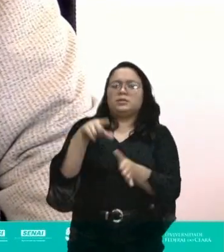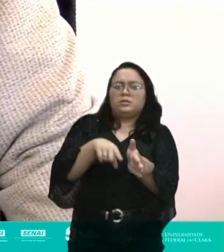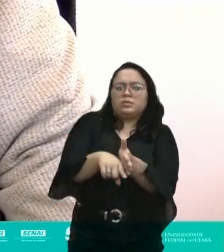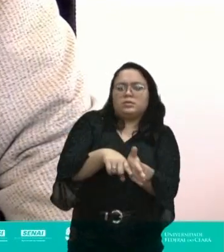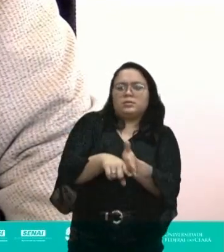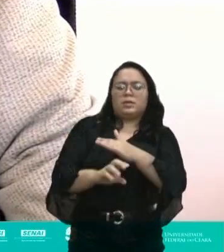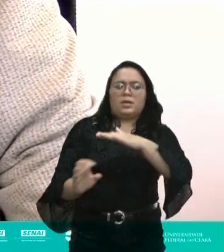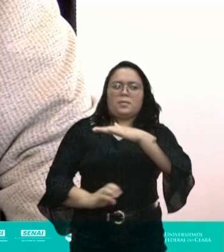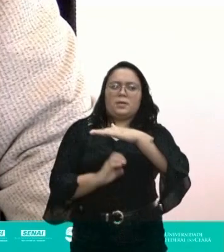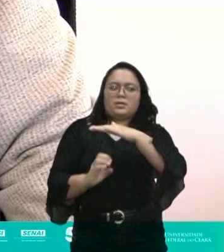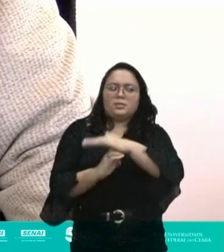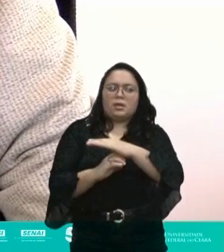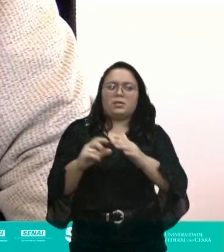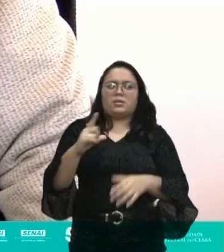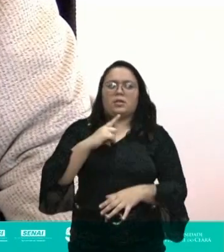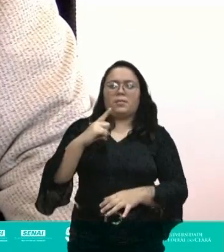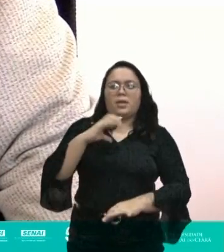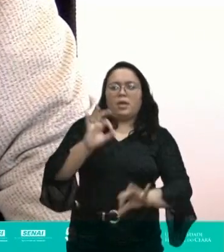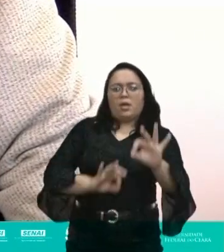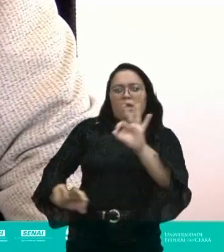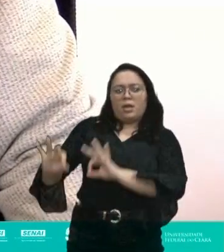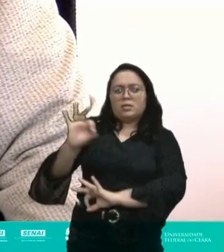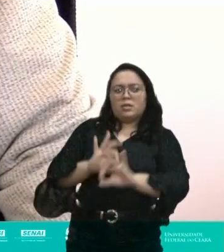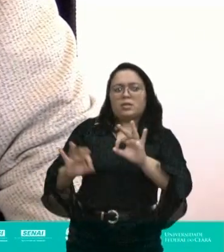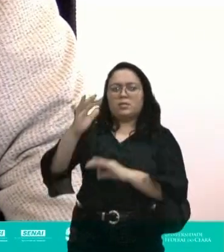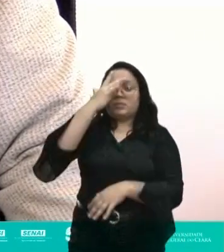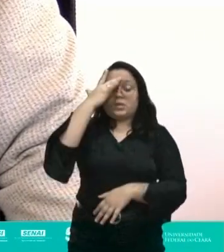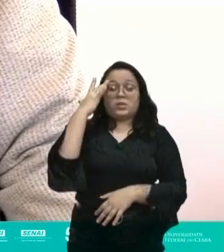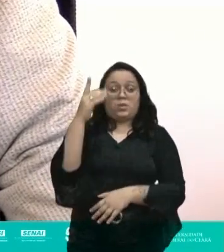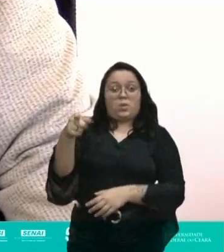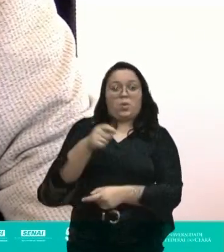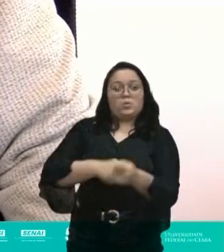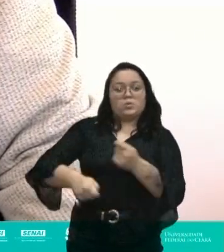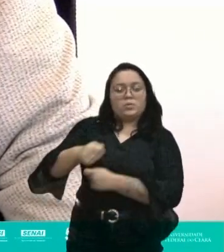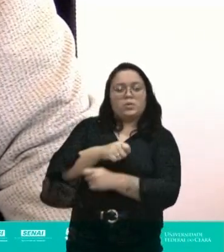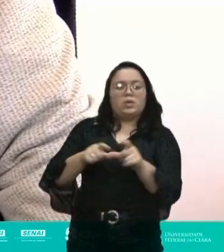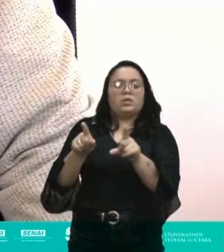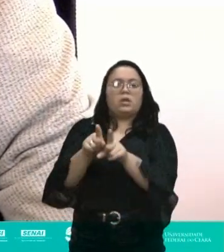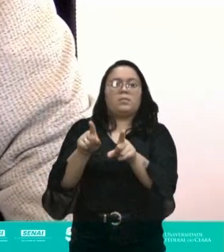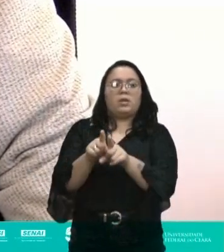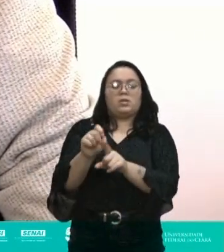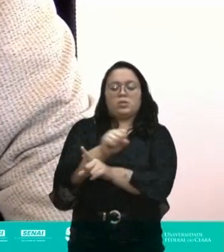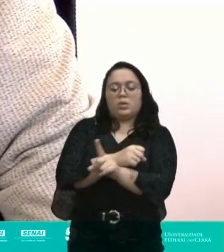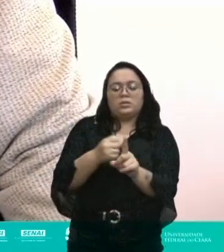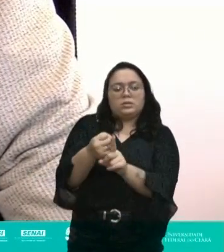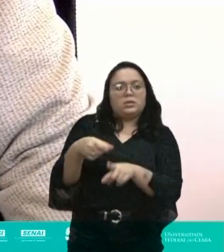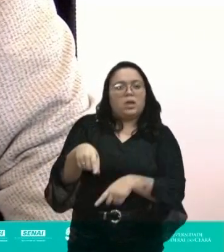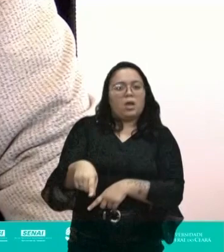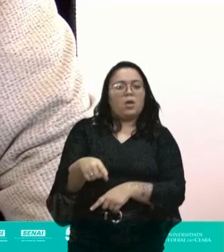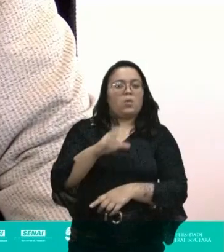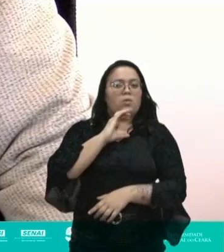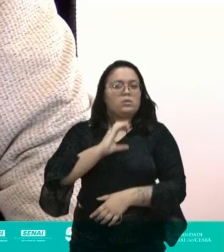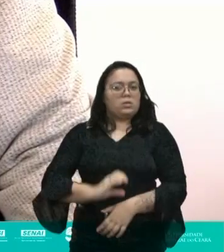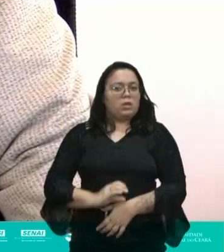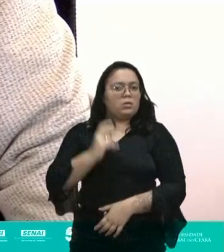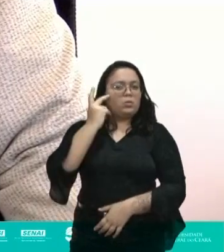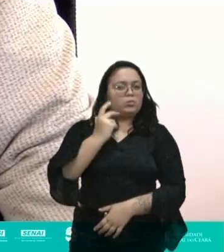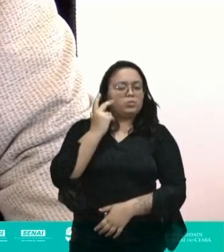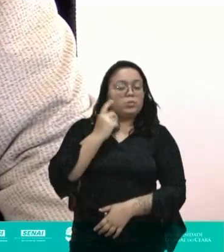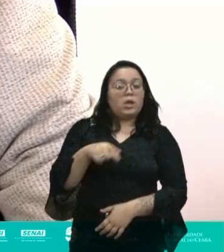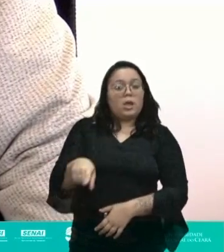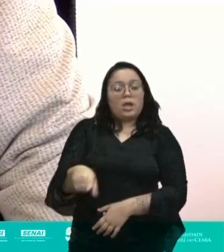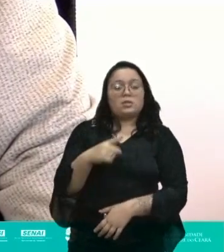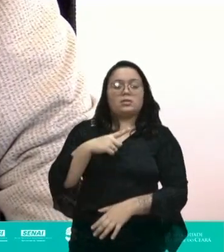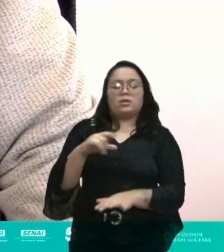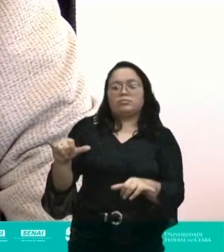aos investidores, das organizações da defesa do ambiente aos consumidores, da comunicação social ao cidadão comum. É, de facto, uma